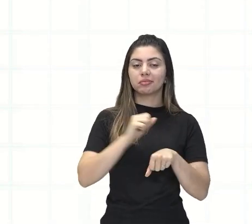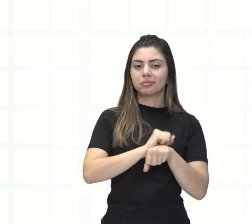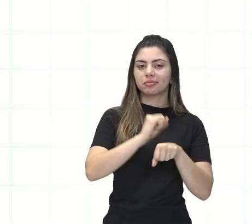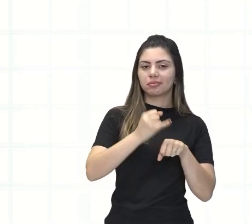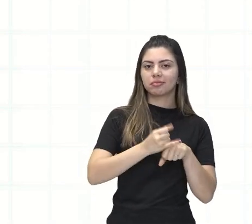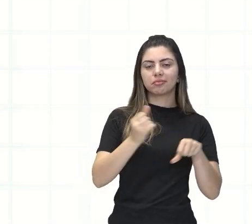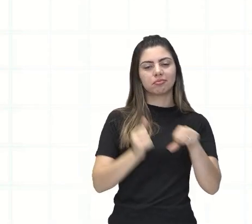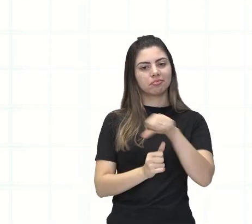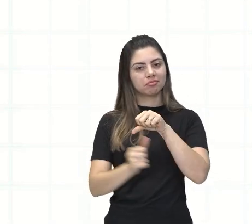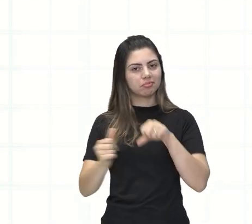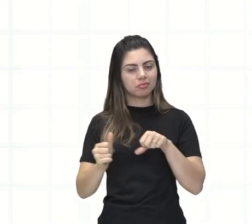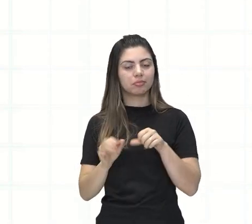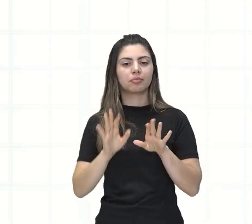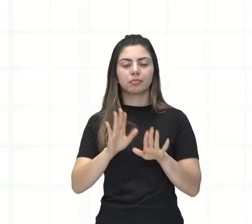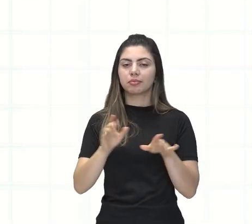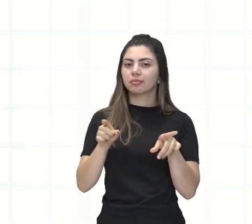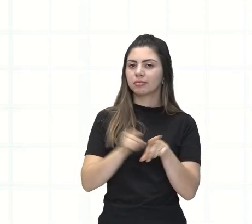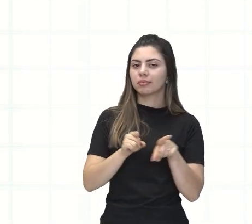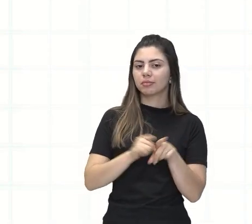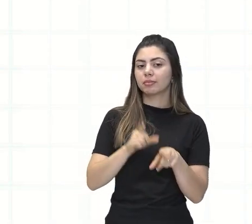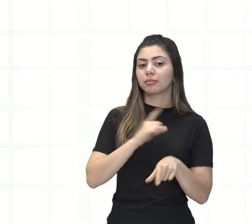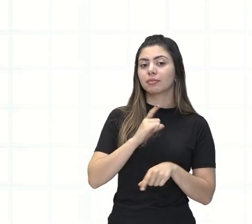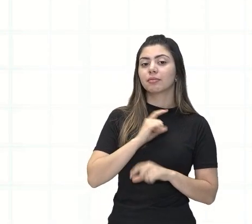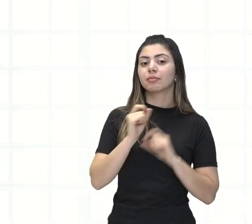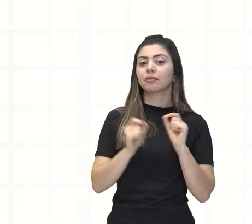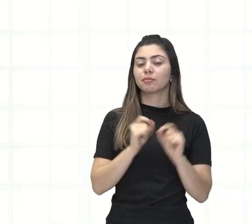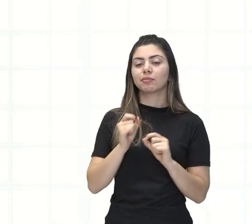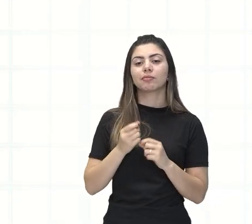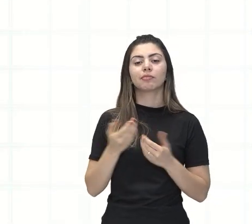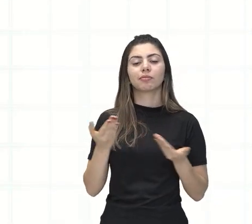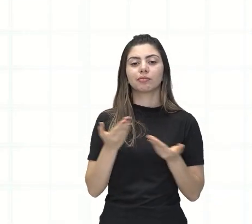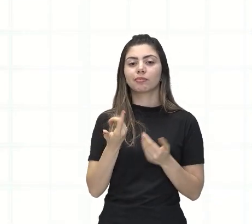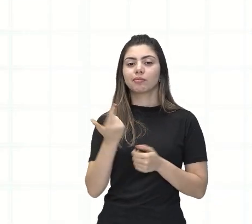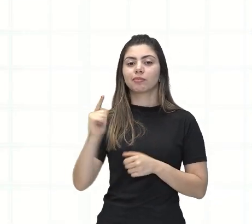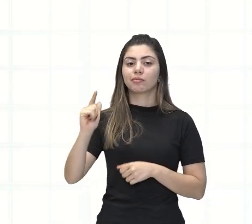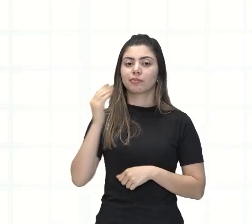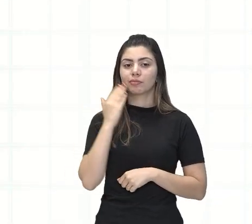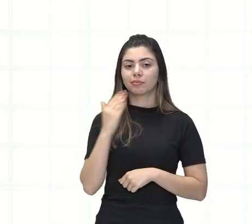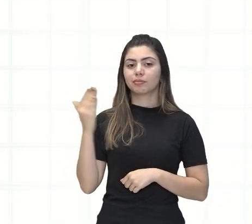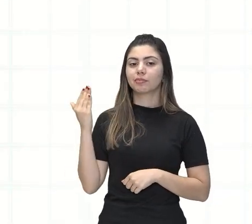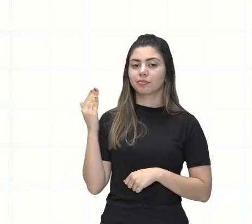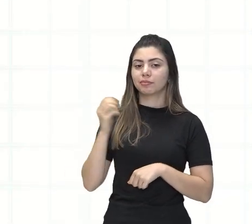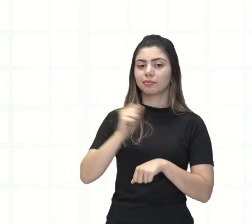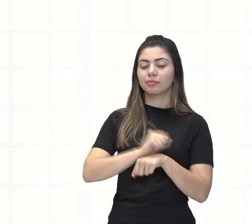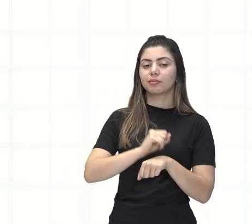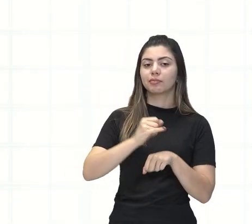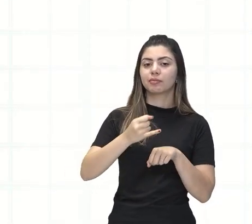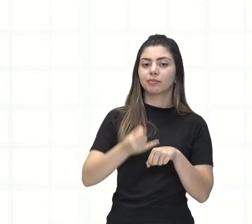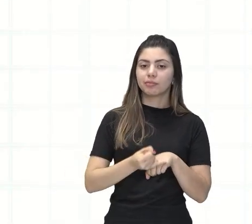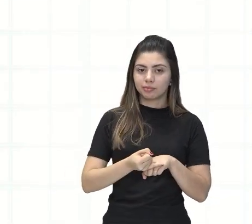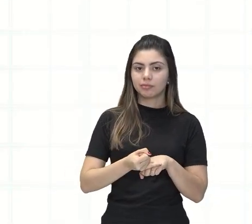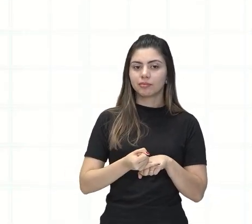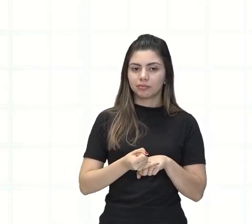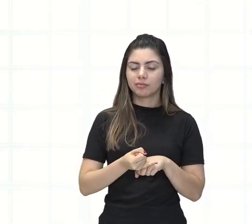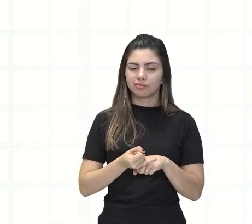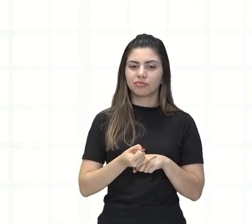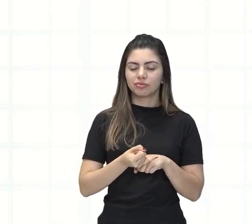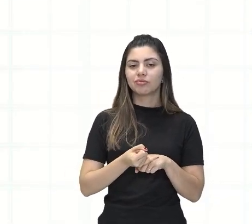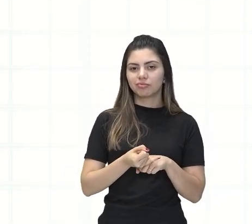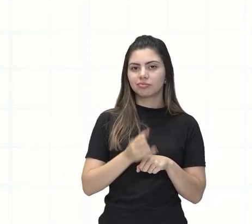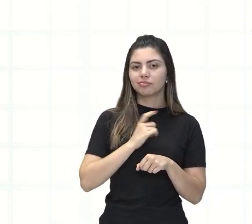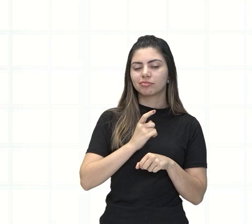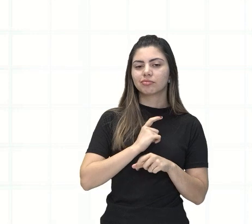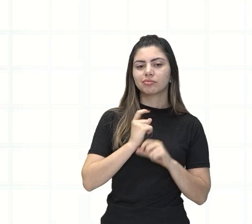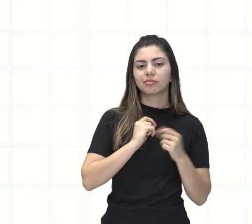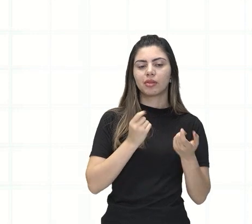adjetivos e temos também os adjetivos extensos, aqueles mais compridos, ok?